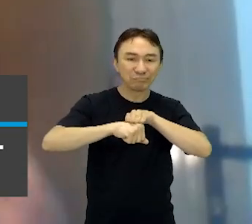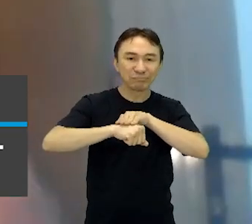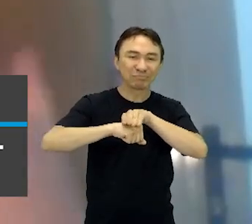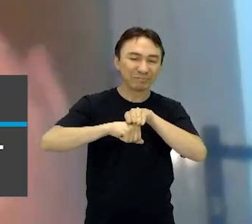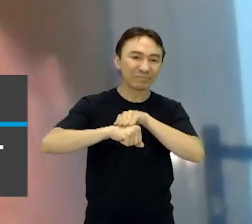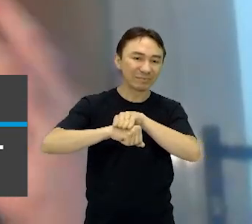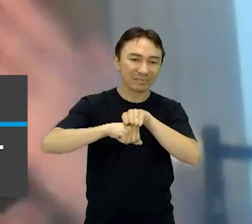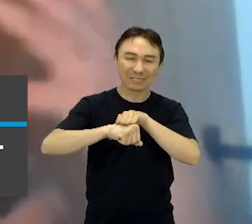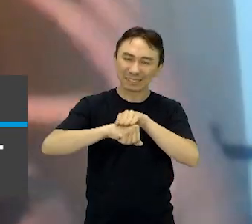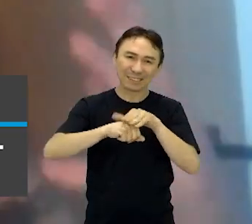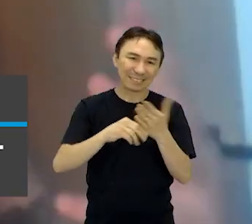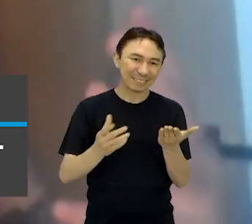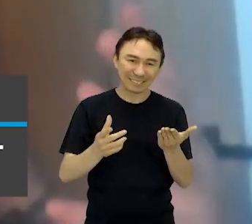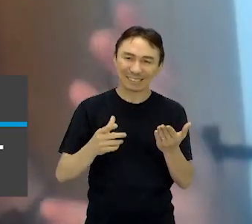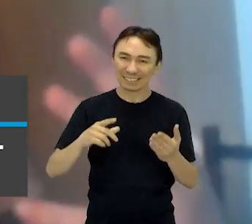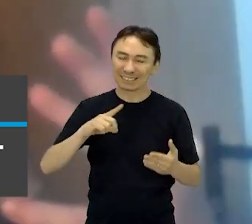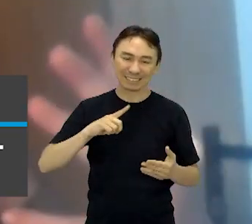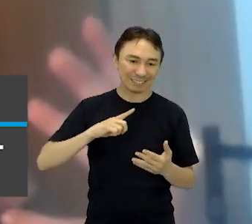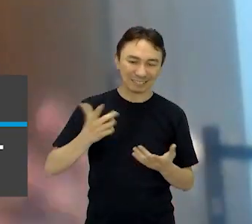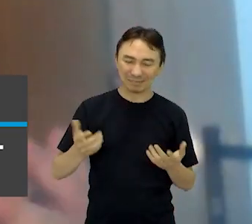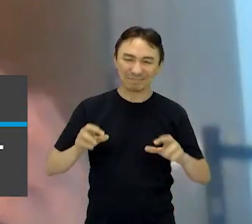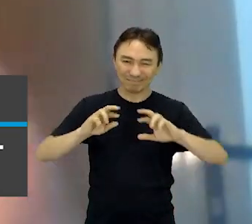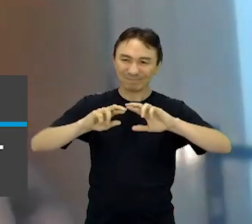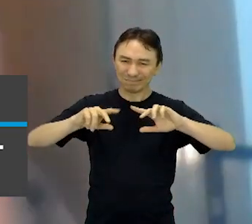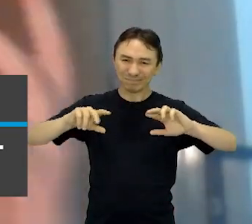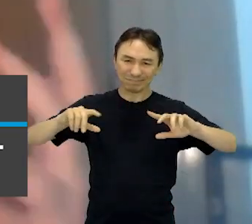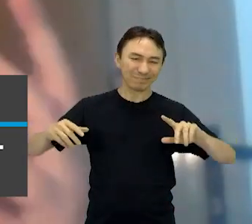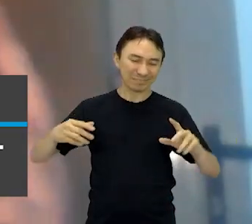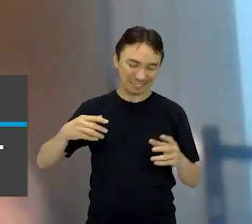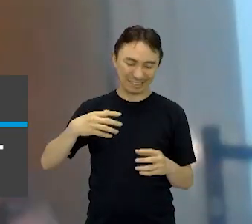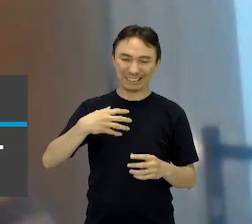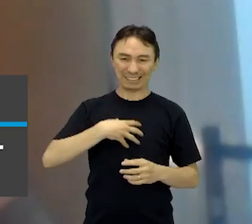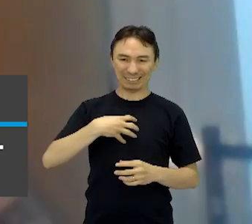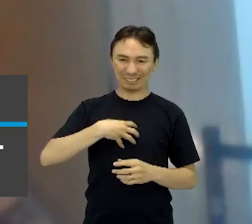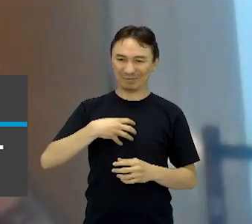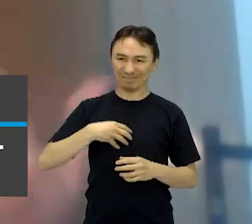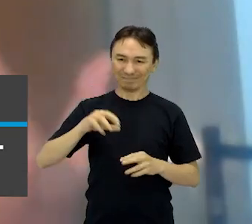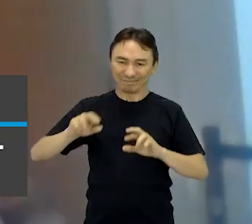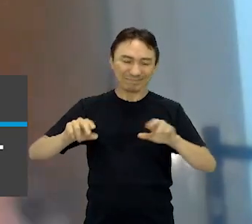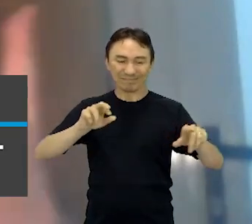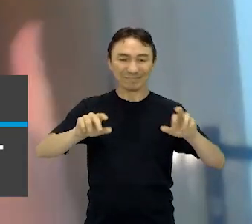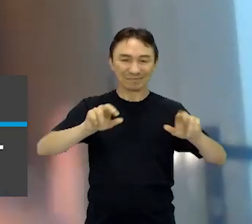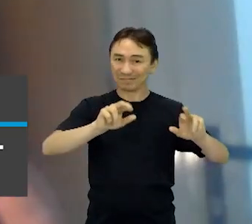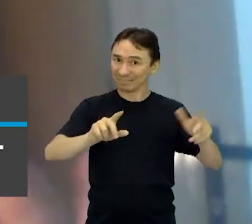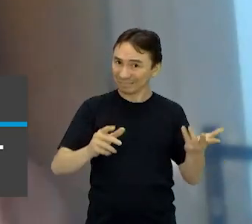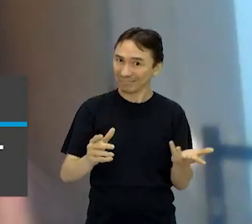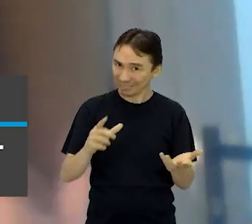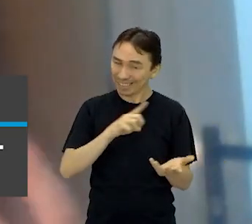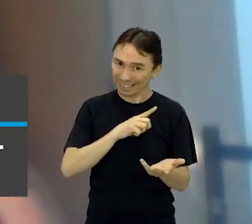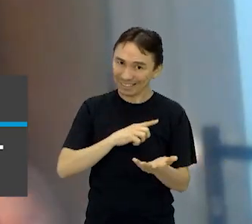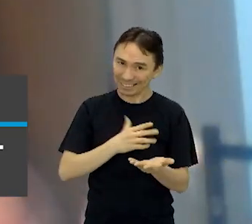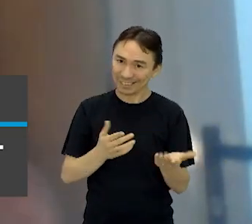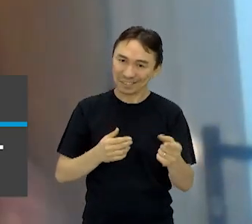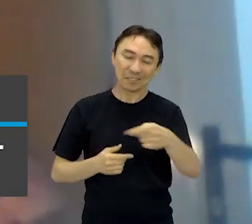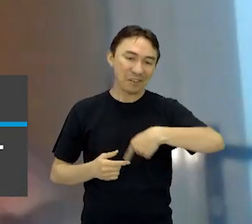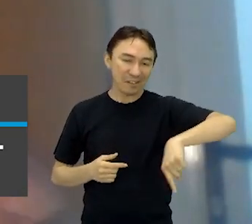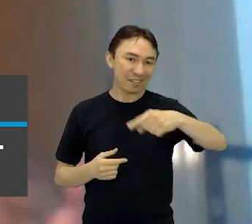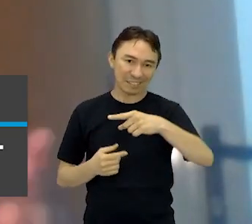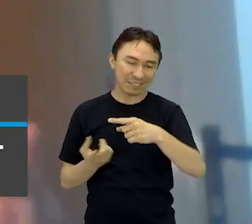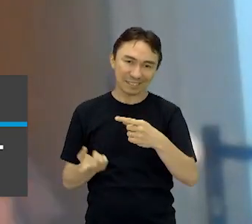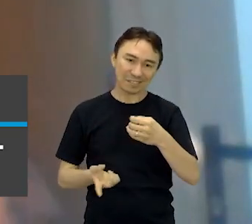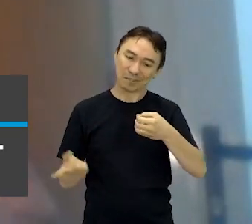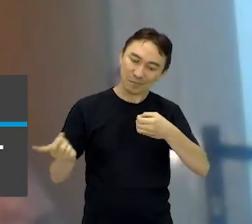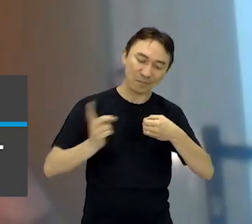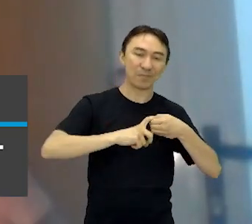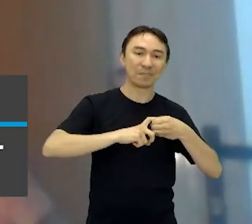quantas sensações diferentes não vão surgindo na gente agora com esse retorno, né, gradual às aulas. É muito